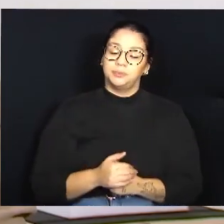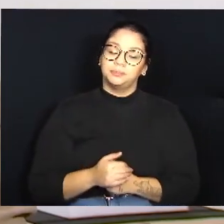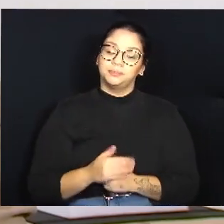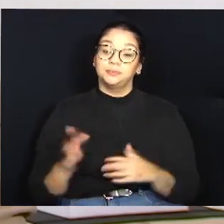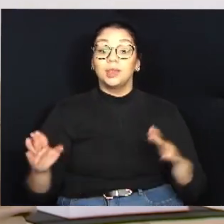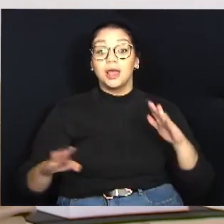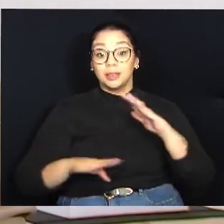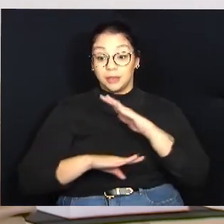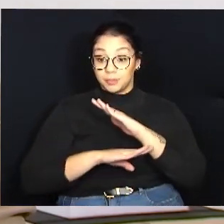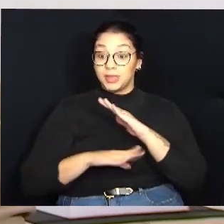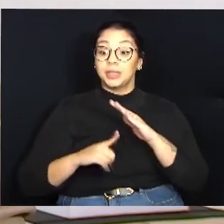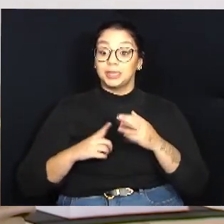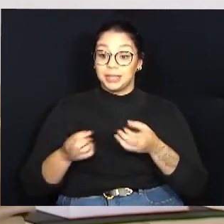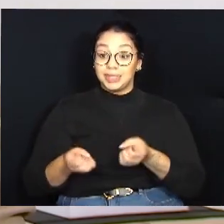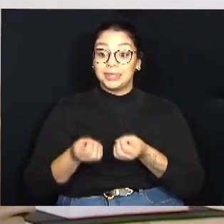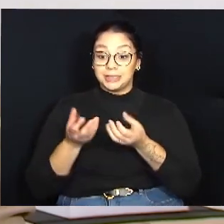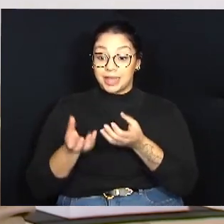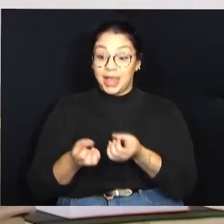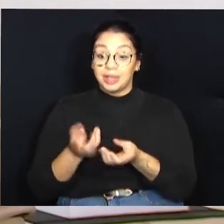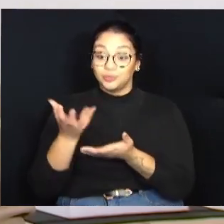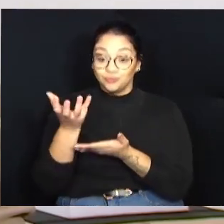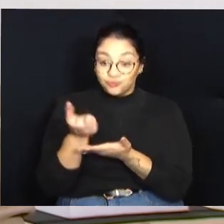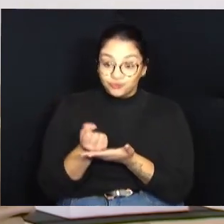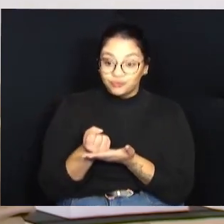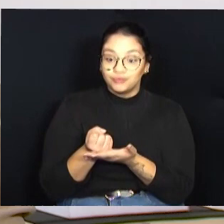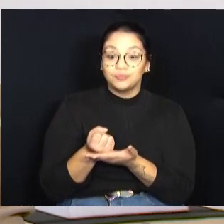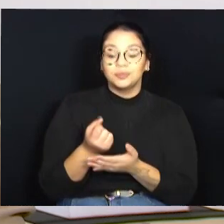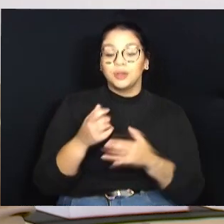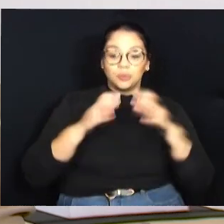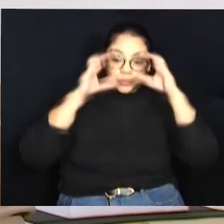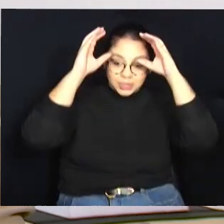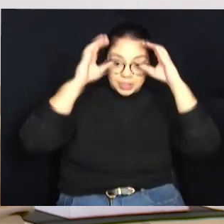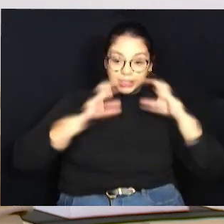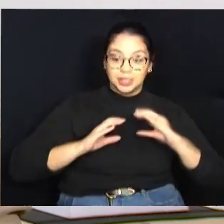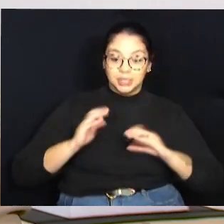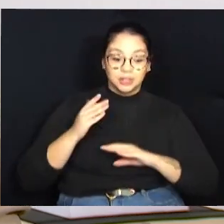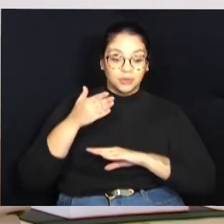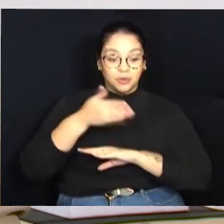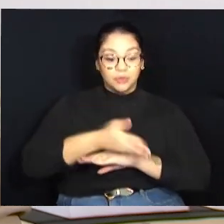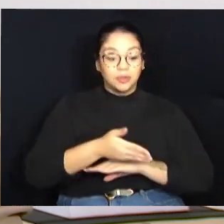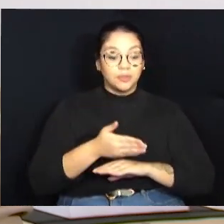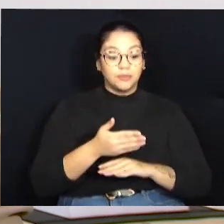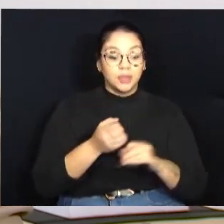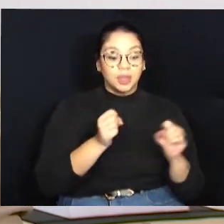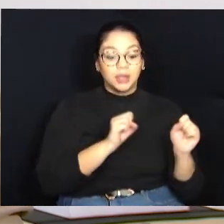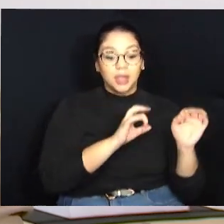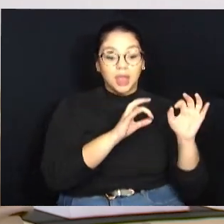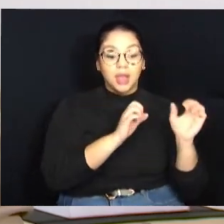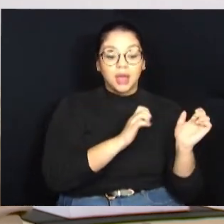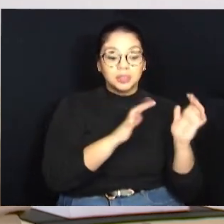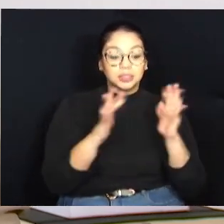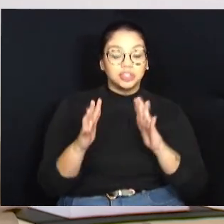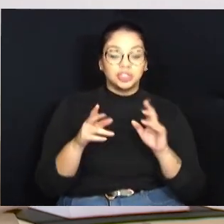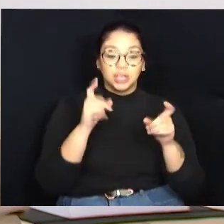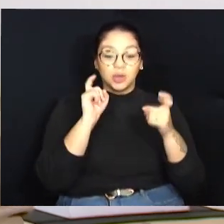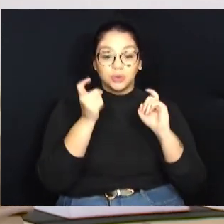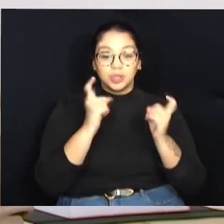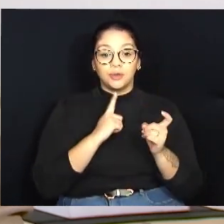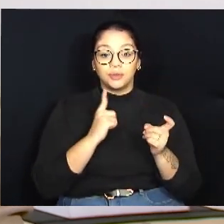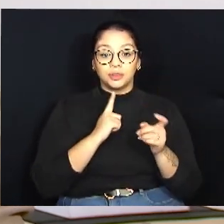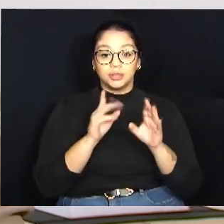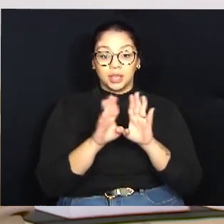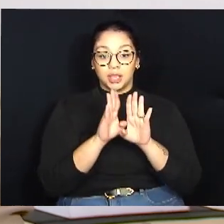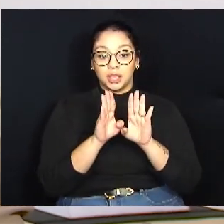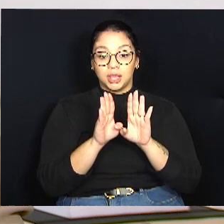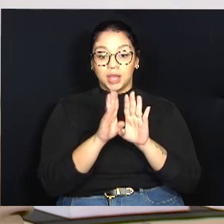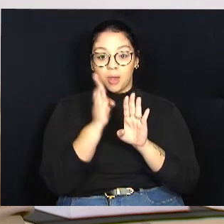a câmera o tempo todo ela tá fazendo coleta de dados né então o cidadão que vem acompanhar uma sessão ele passa na portaria